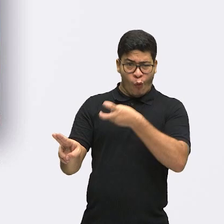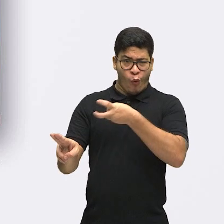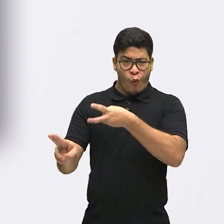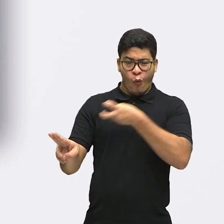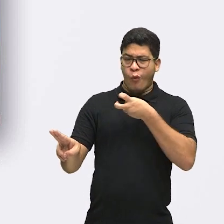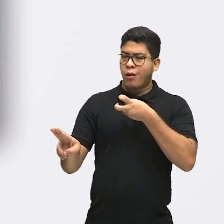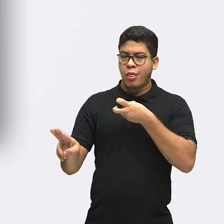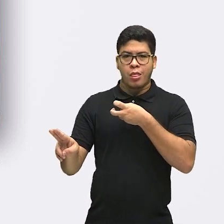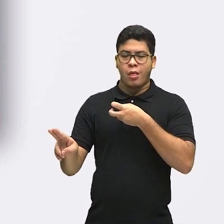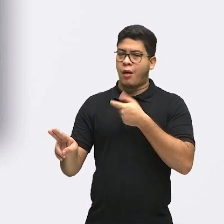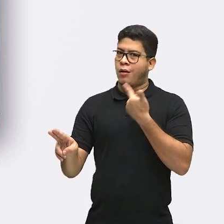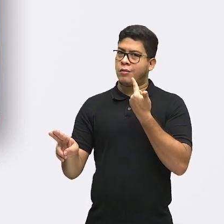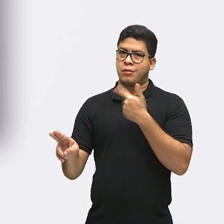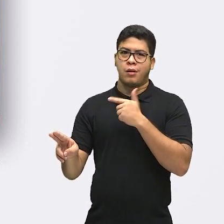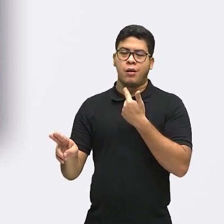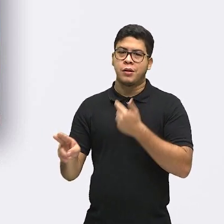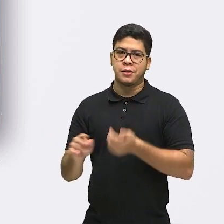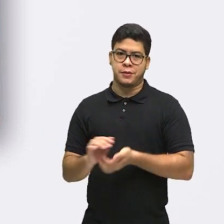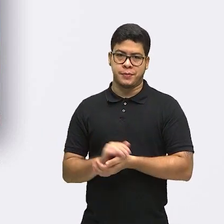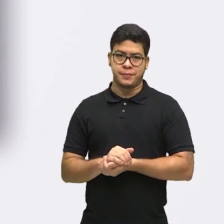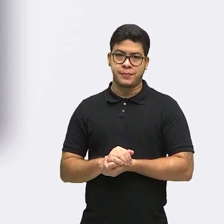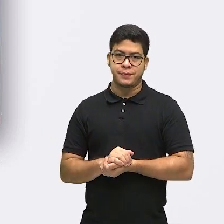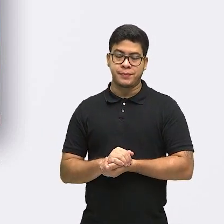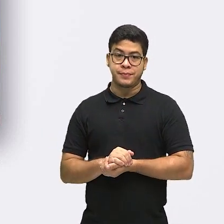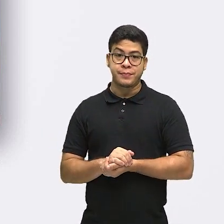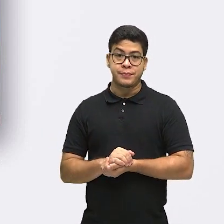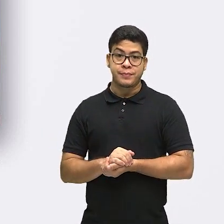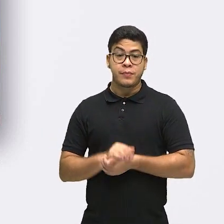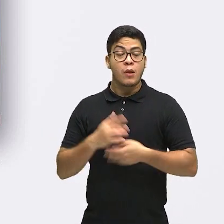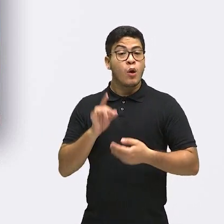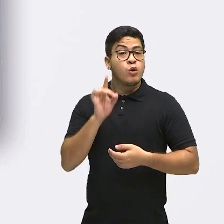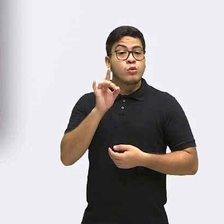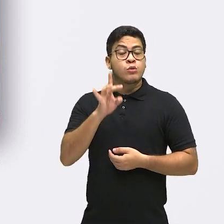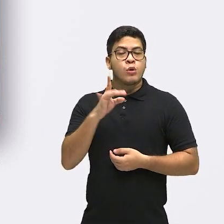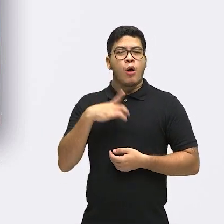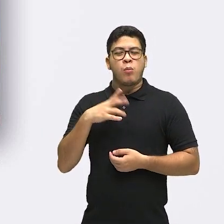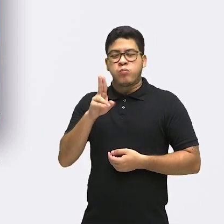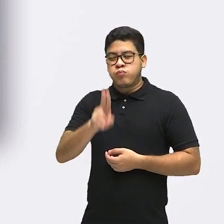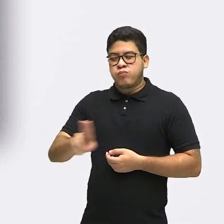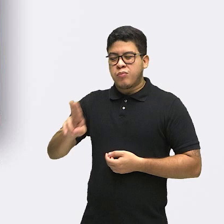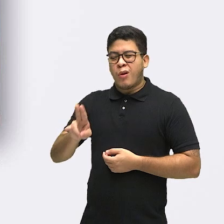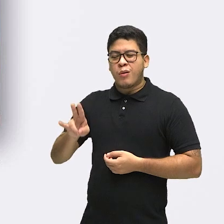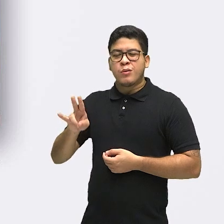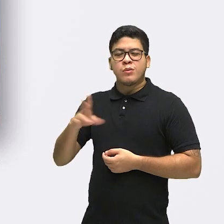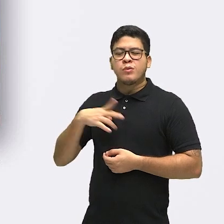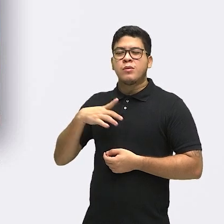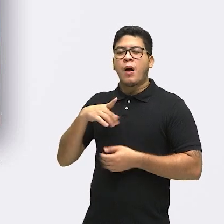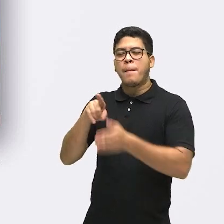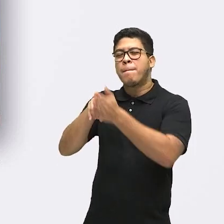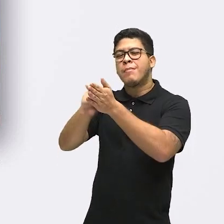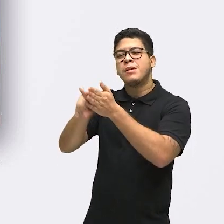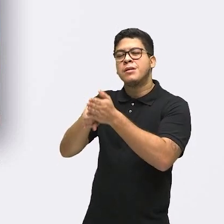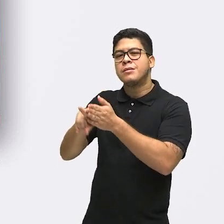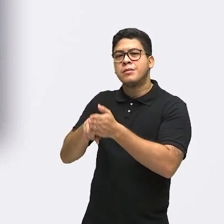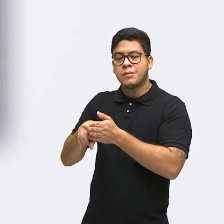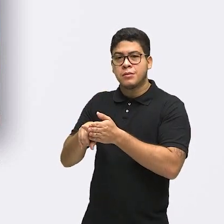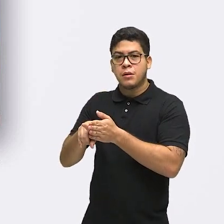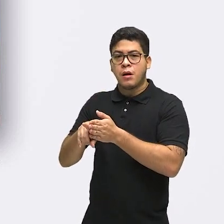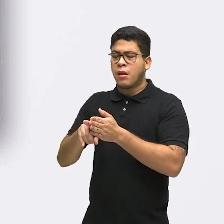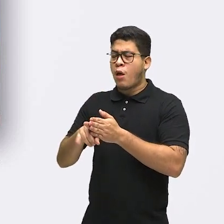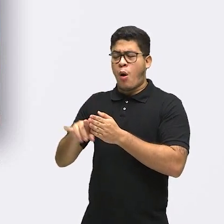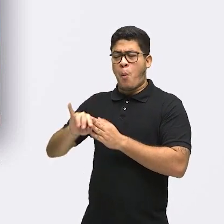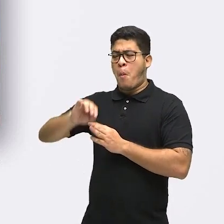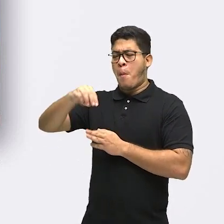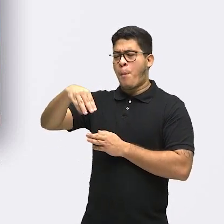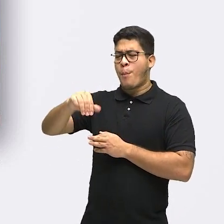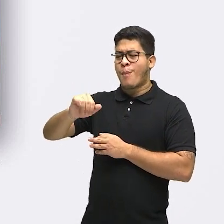bonito, você só vê por fotos, mas você não tem como utilizar de nenhuma forma esse ambiente, nem de forma de manejo,